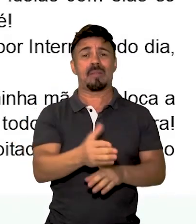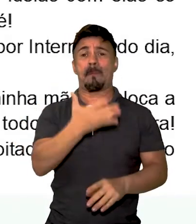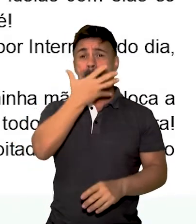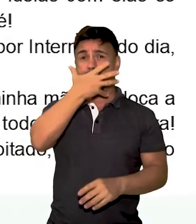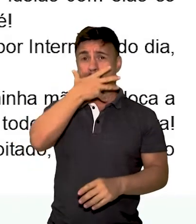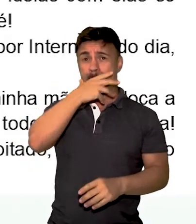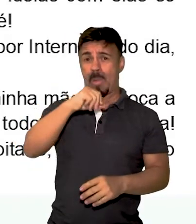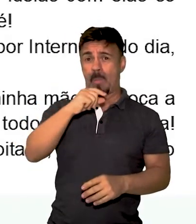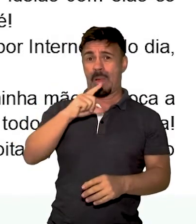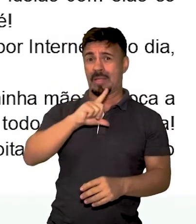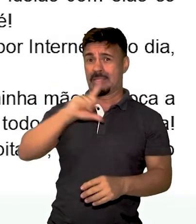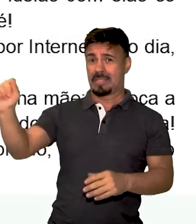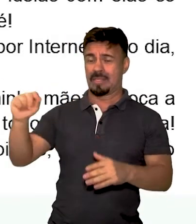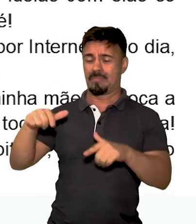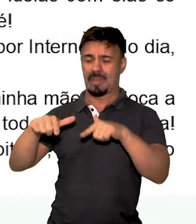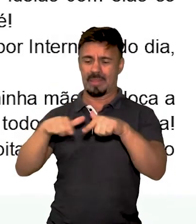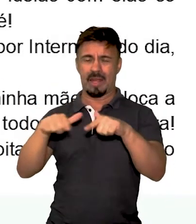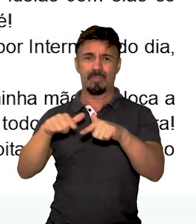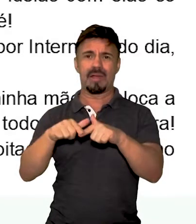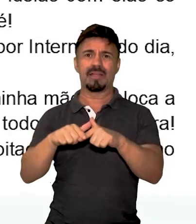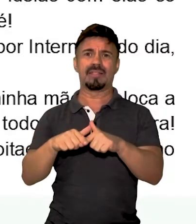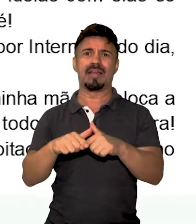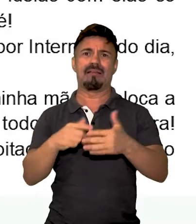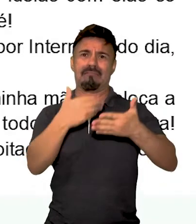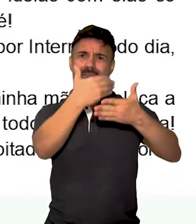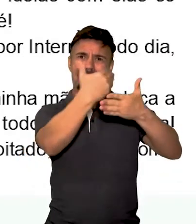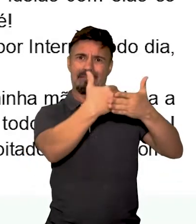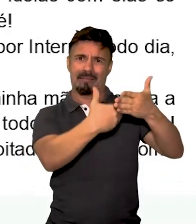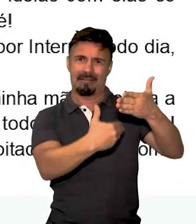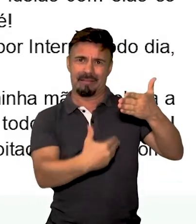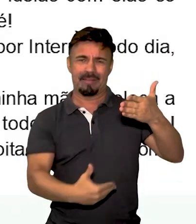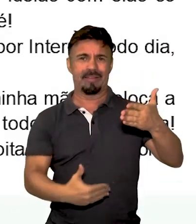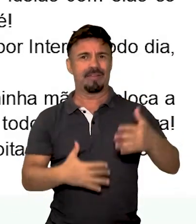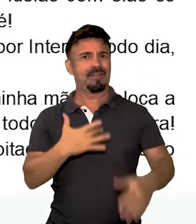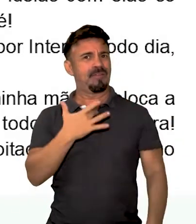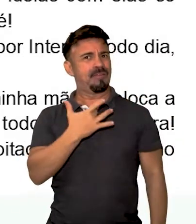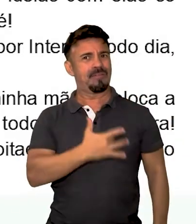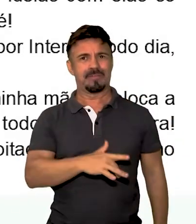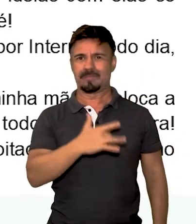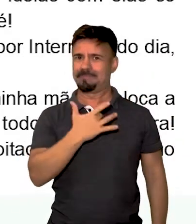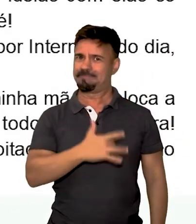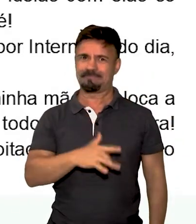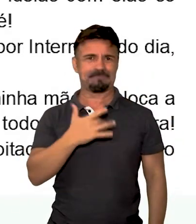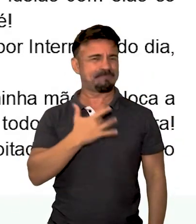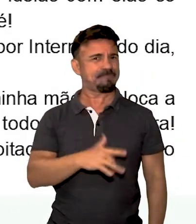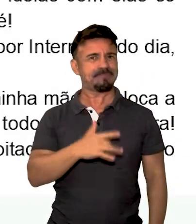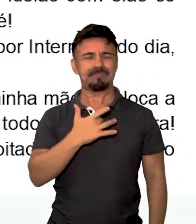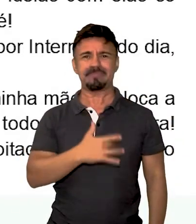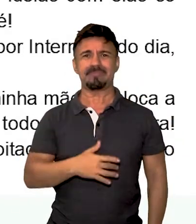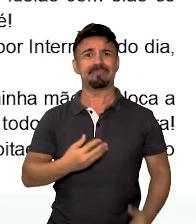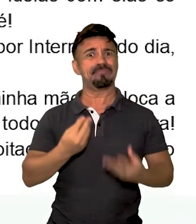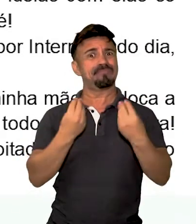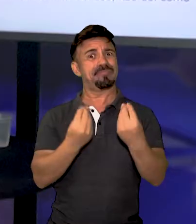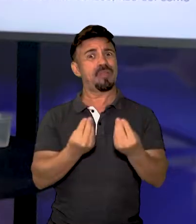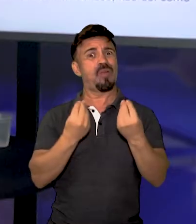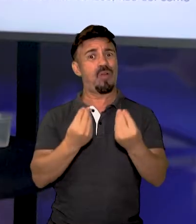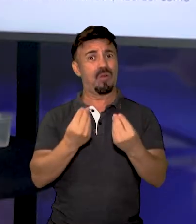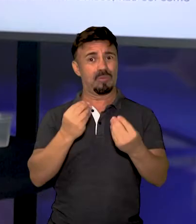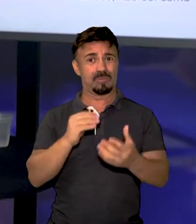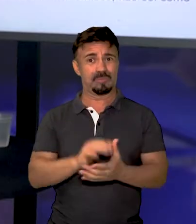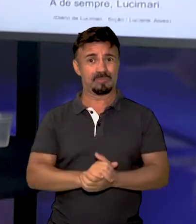vai saindo para trabalhar, vem a lista sem fim. Coitado, não sei nem como ele aguenta.